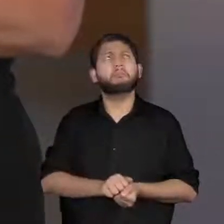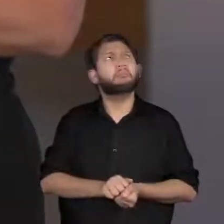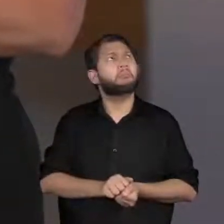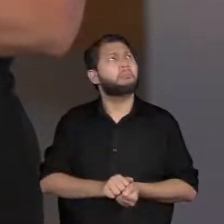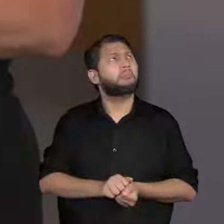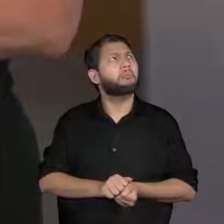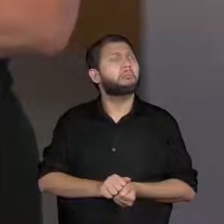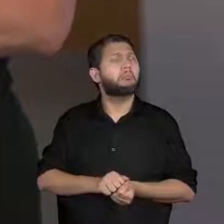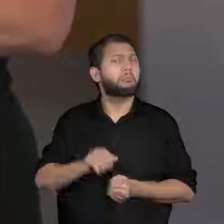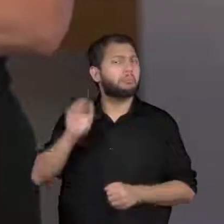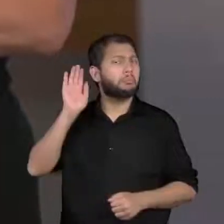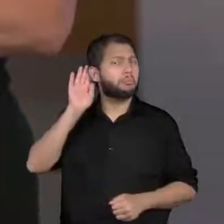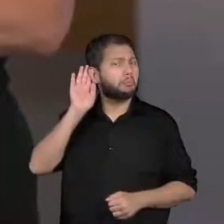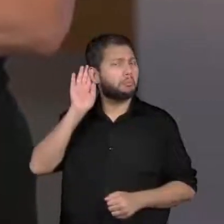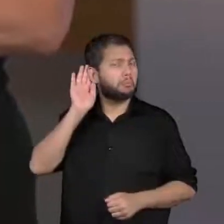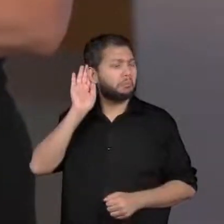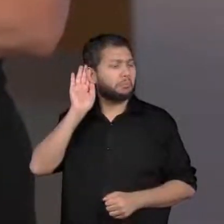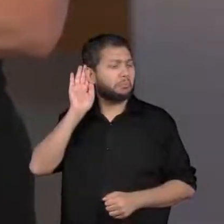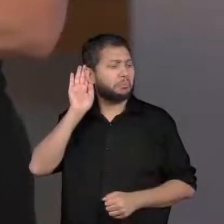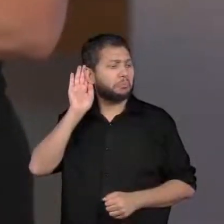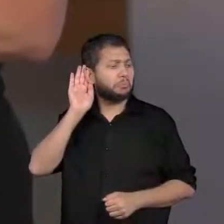Algum...